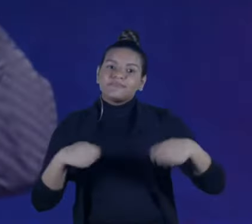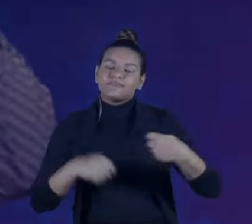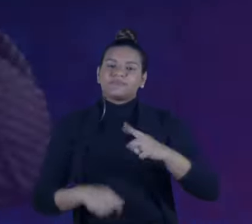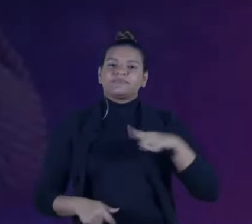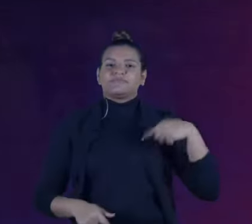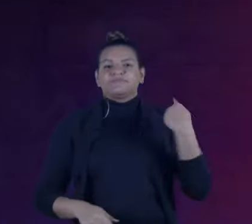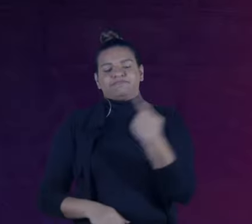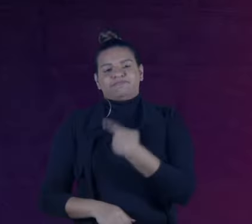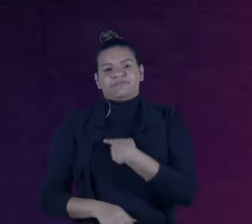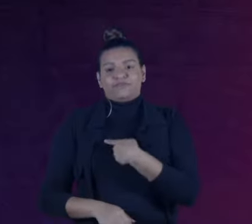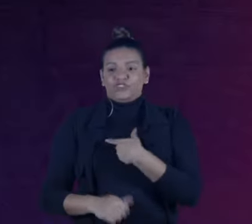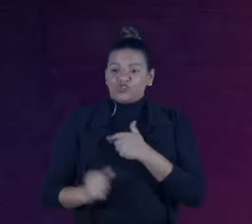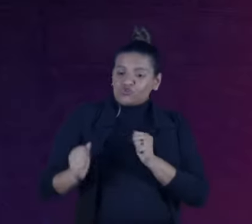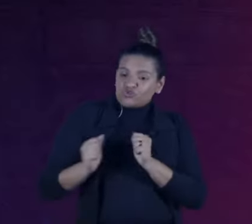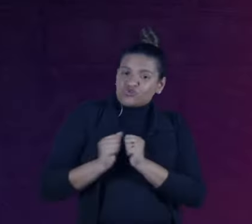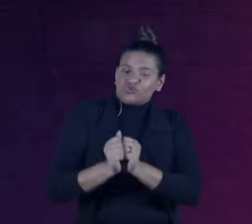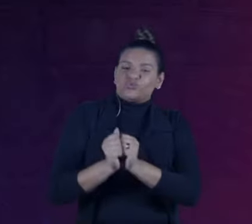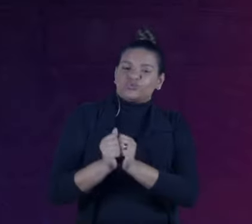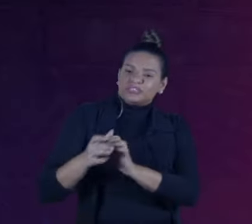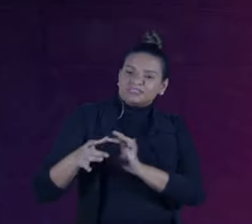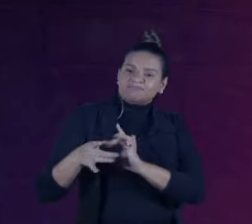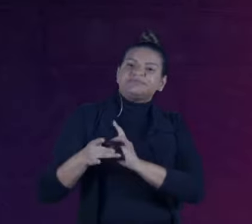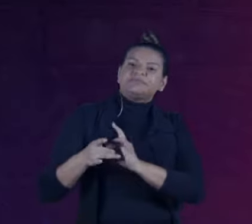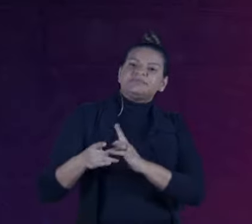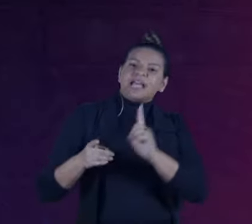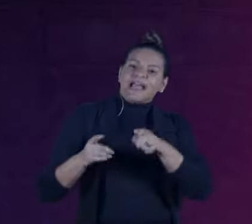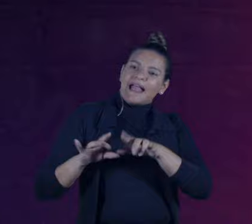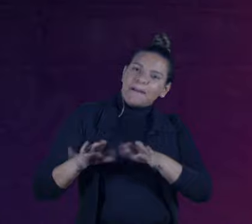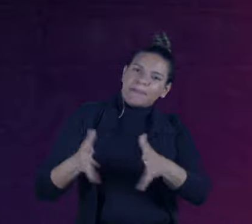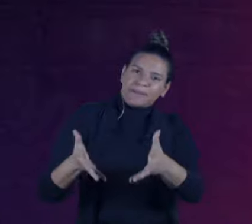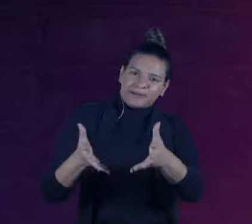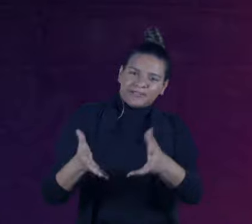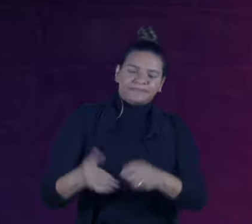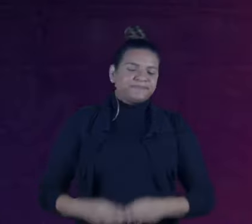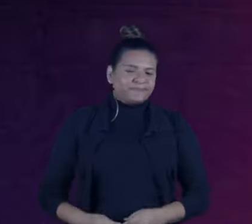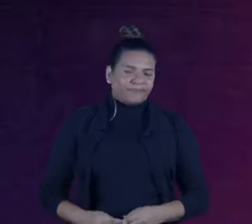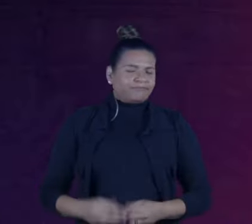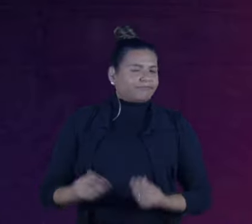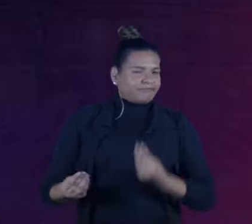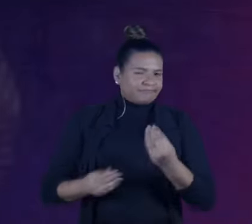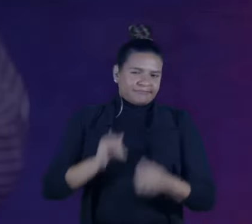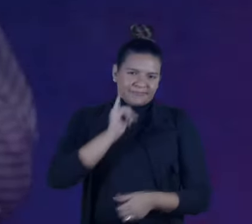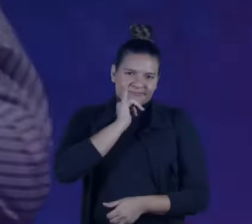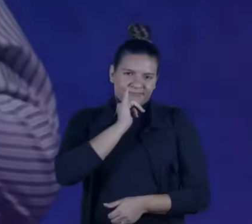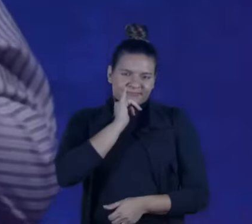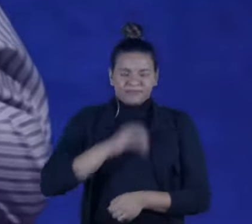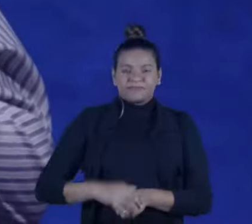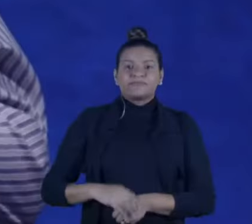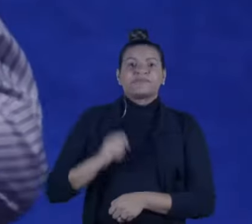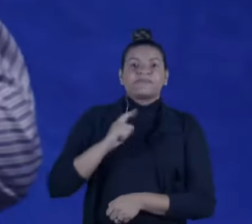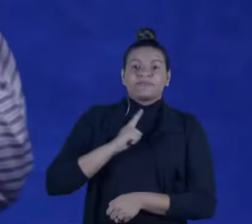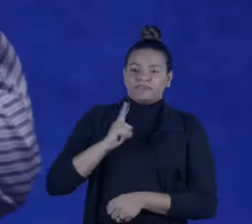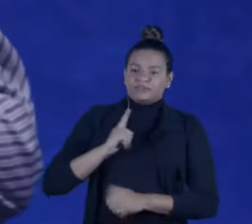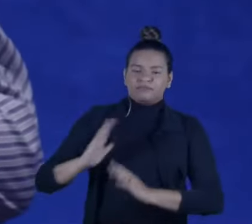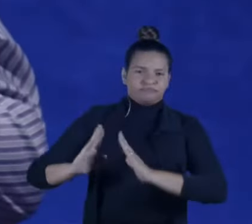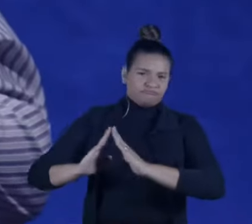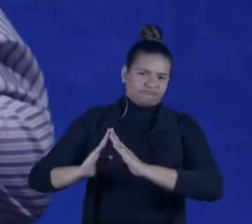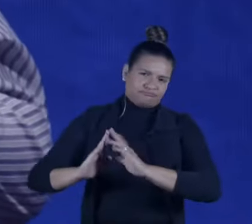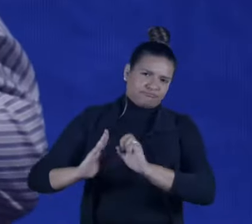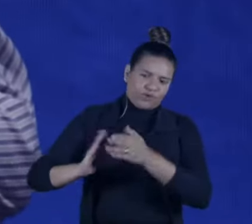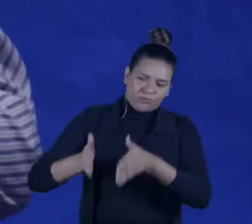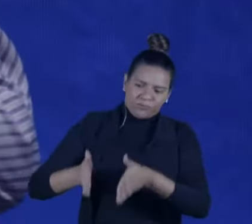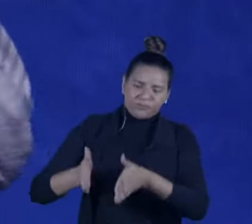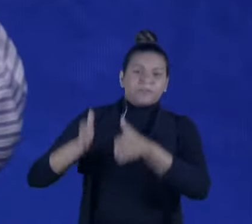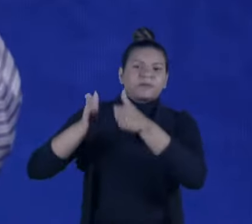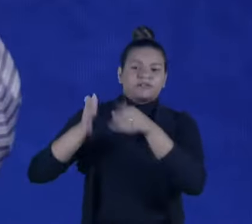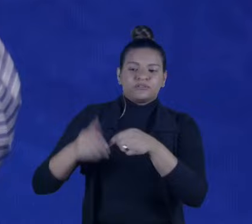edificarmos juntos. Tá? Um edifício, ele é feito de fundação e de blocos